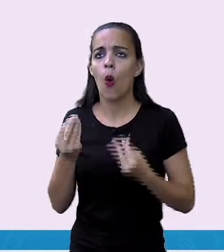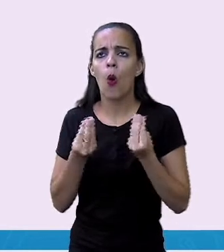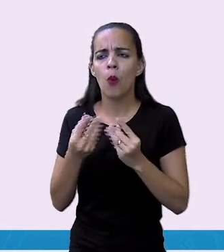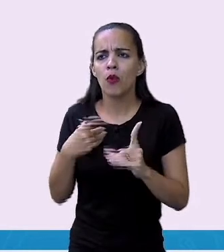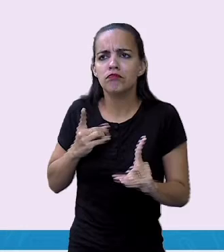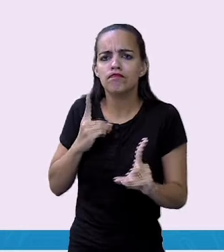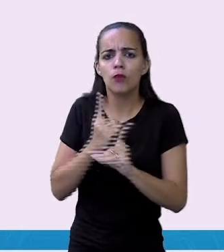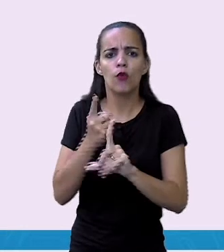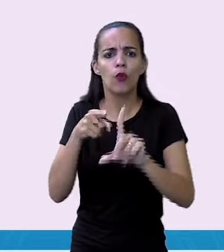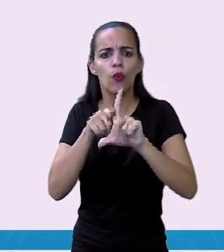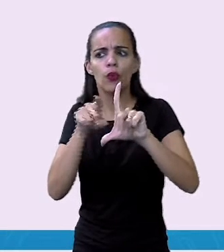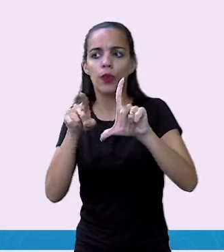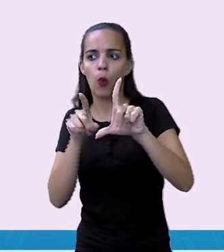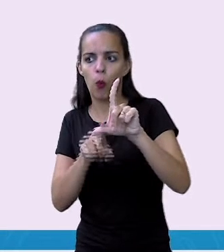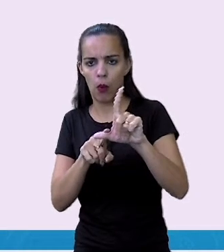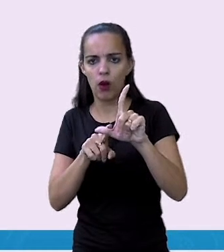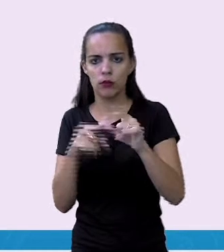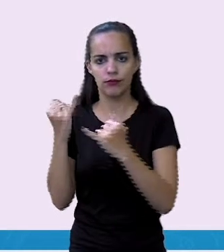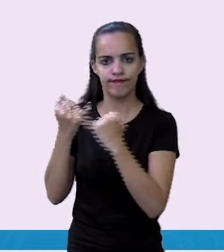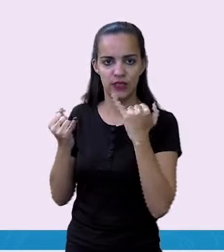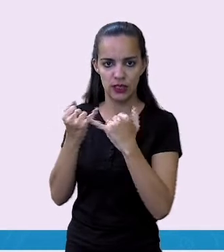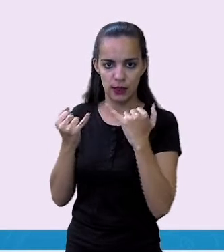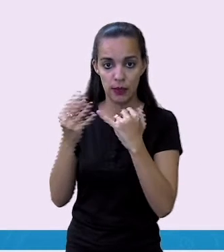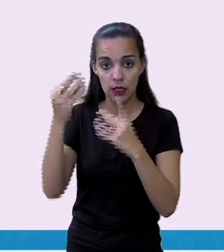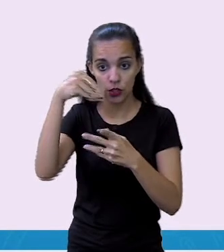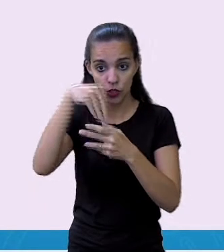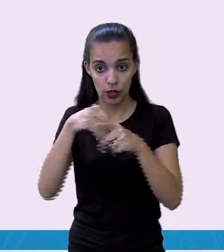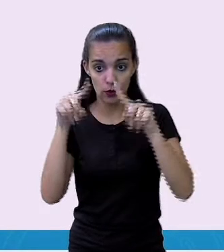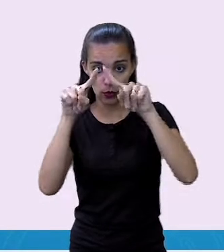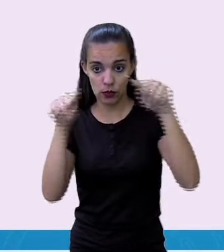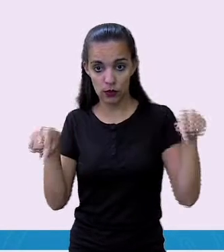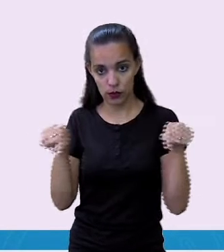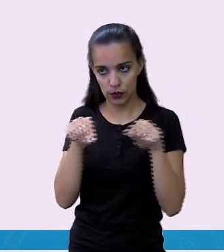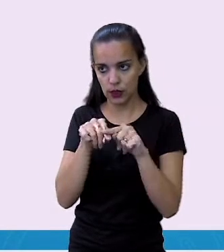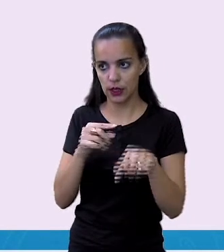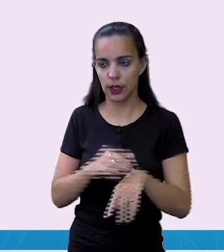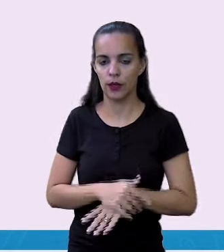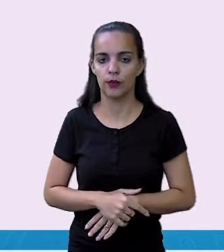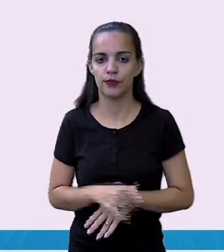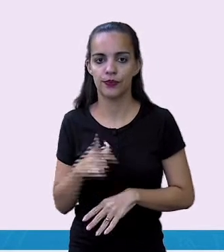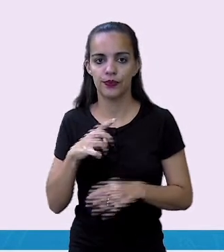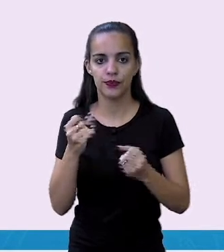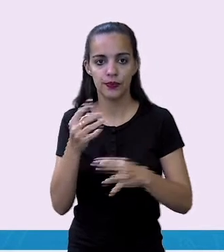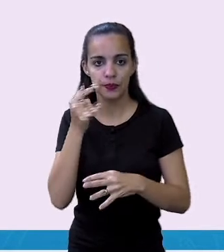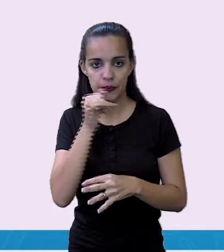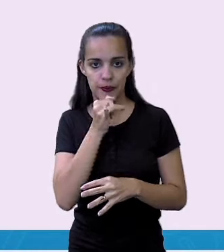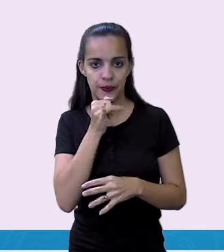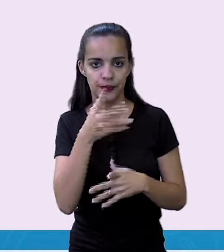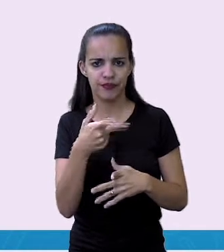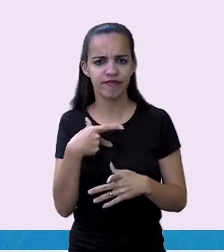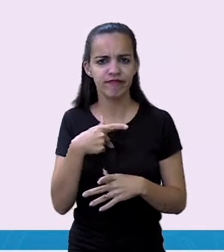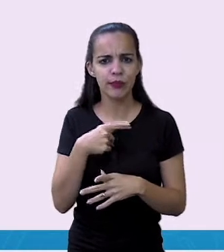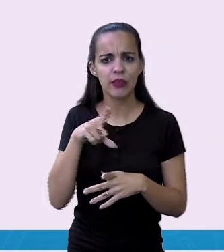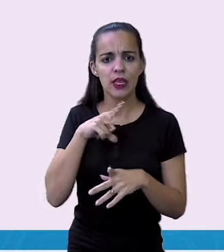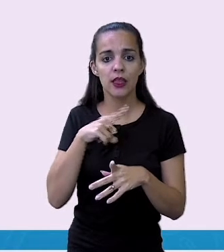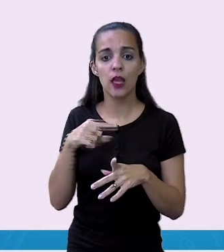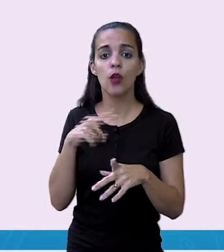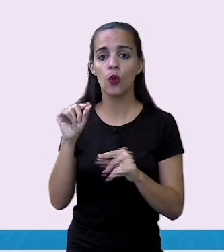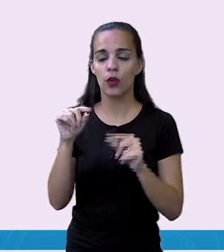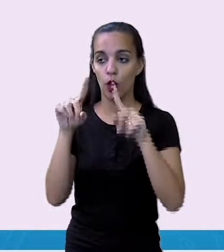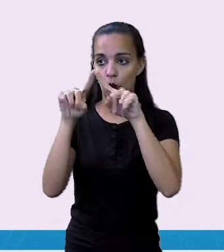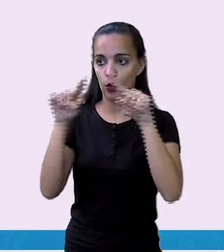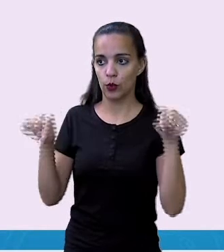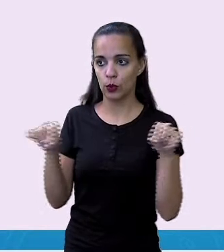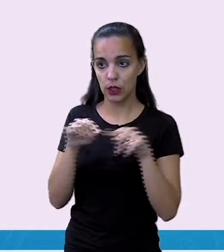encontrar um outro triângulo semelhante? Simples, basta traçar uma paralela